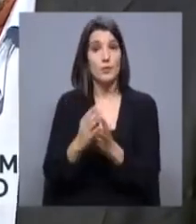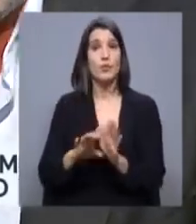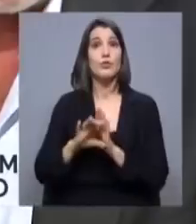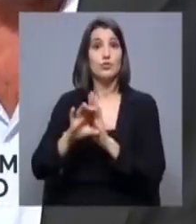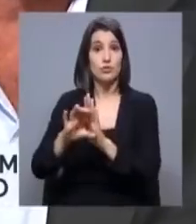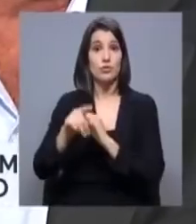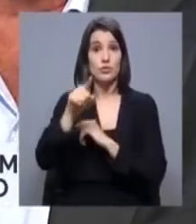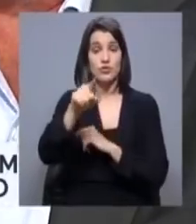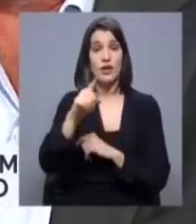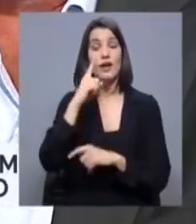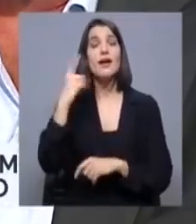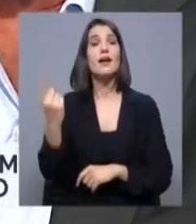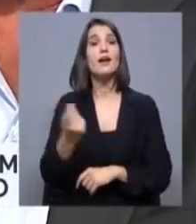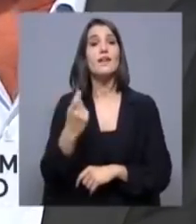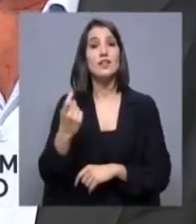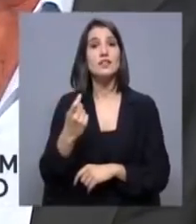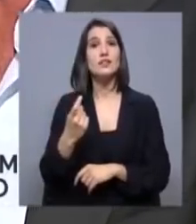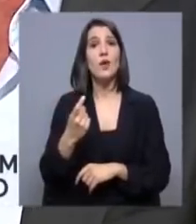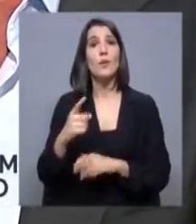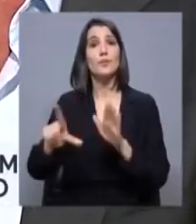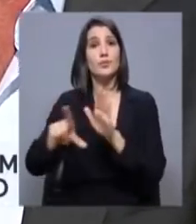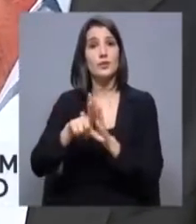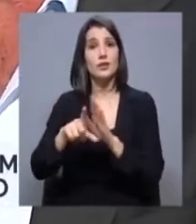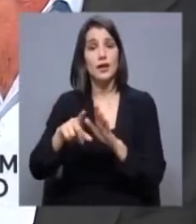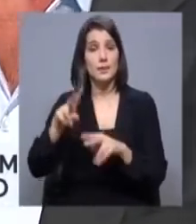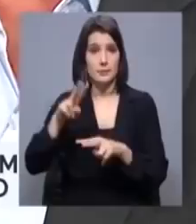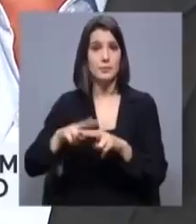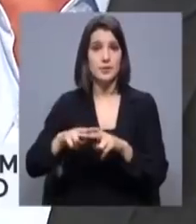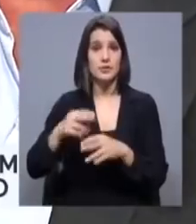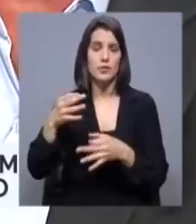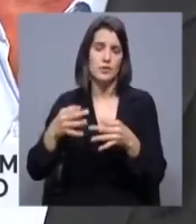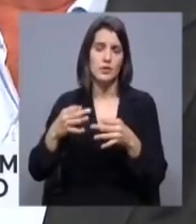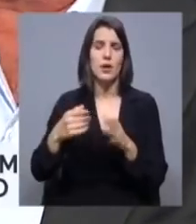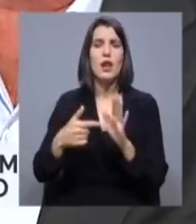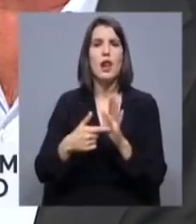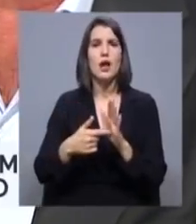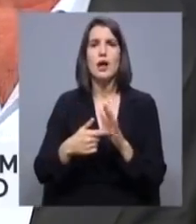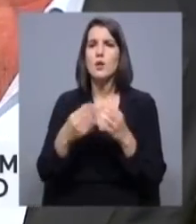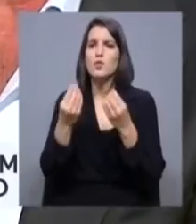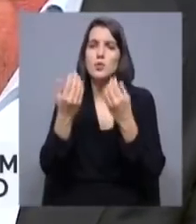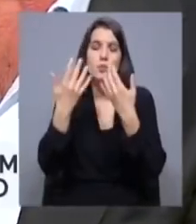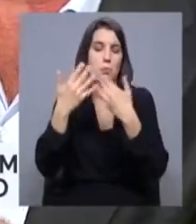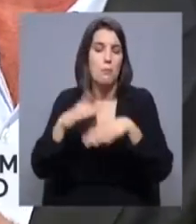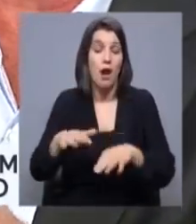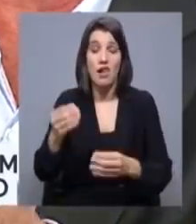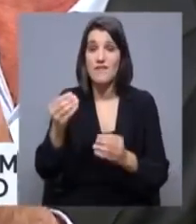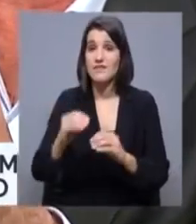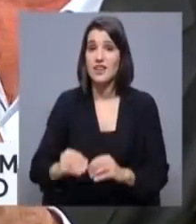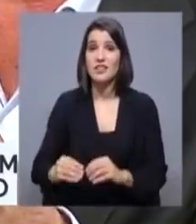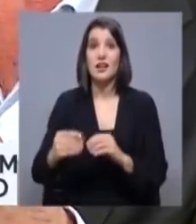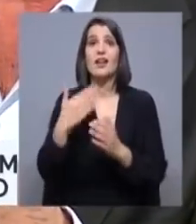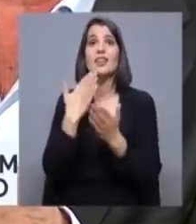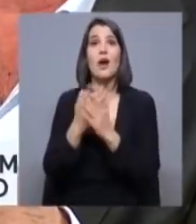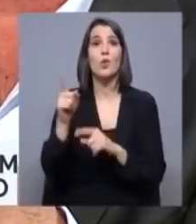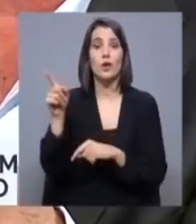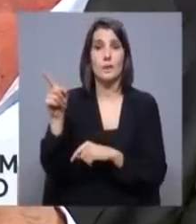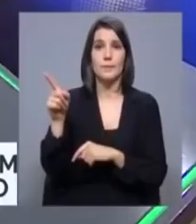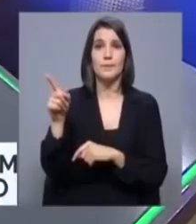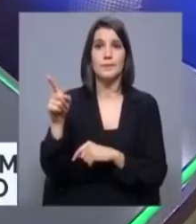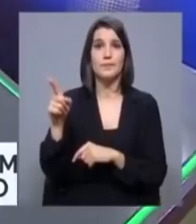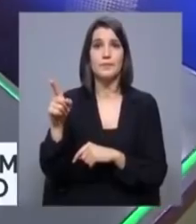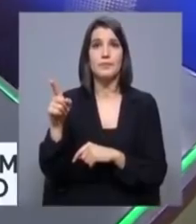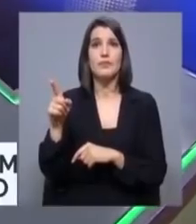do chega no contato para a revisão do Código Penal que estava tão mandar a mal feita que eu fiz um empate praticar este